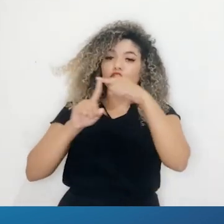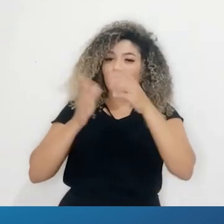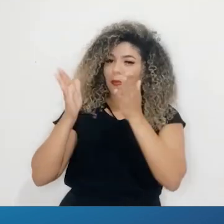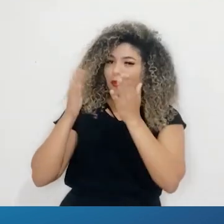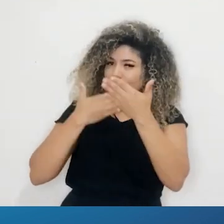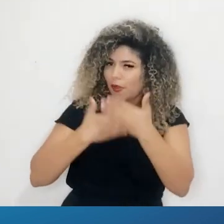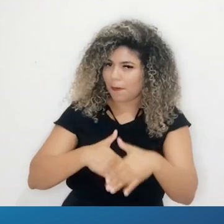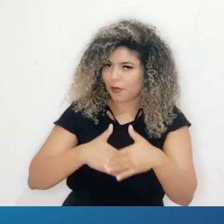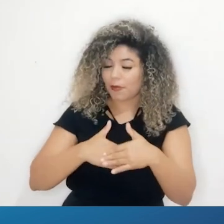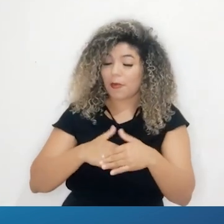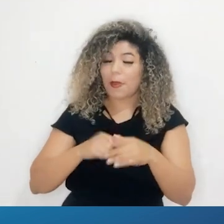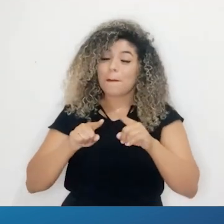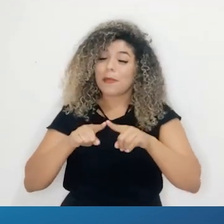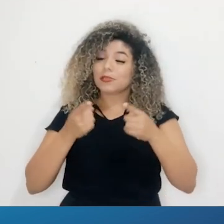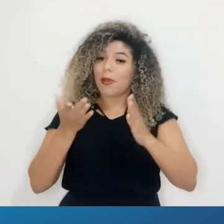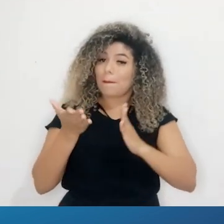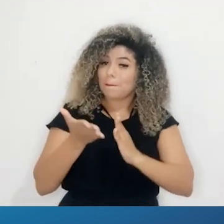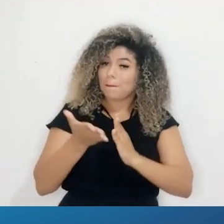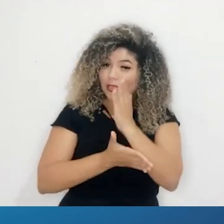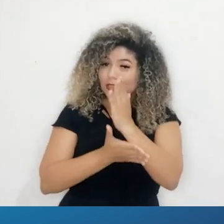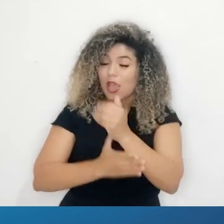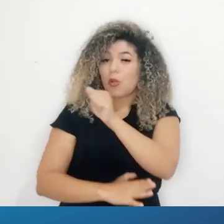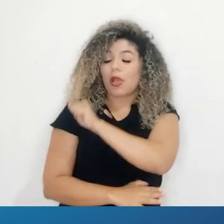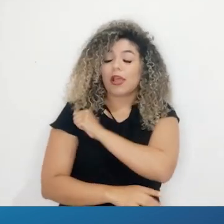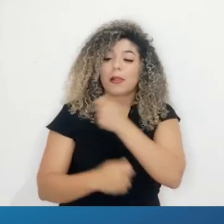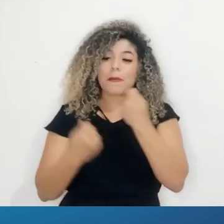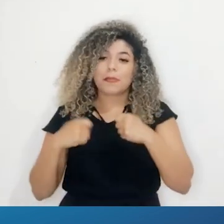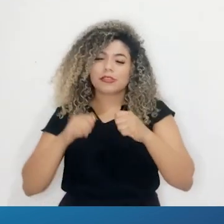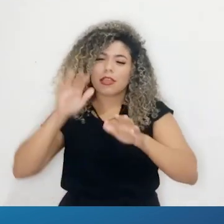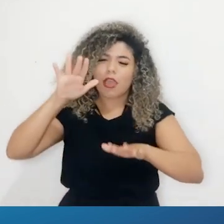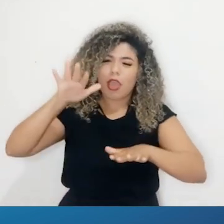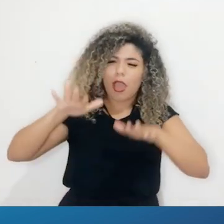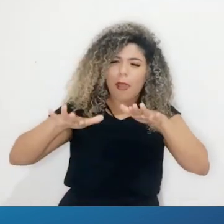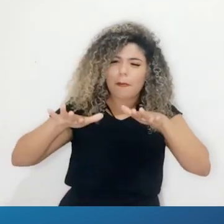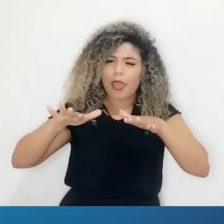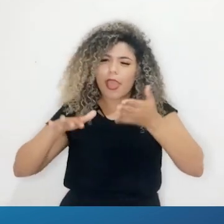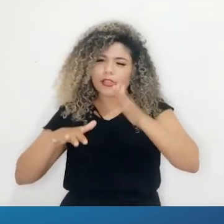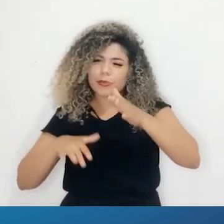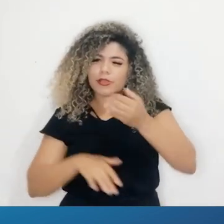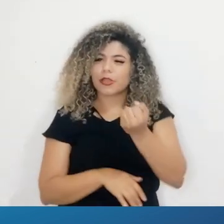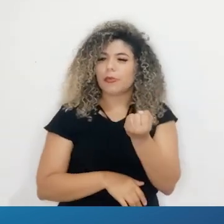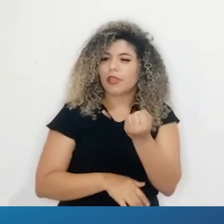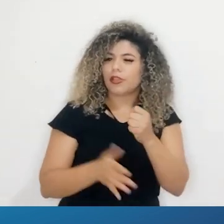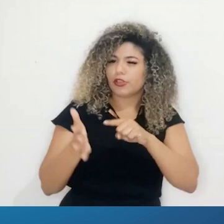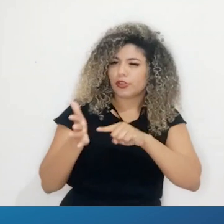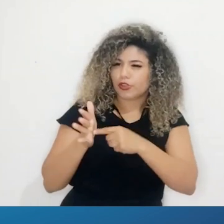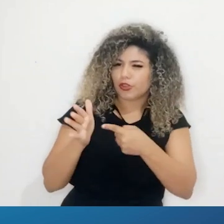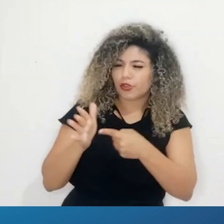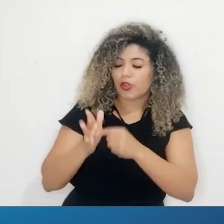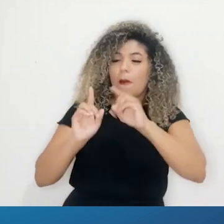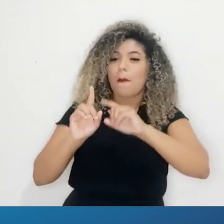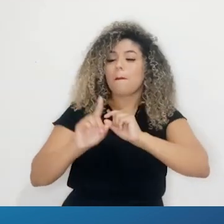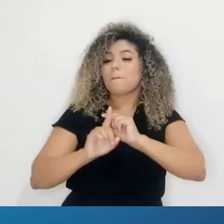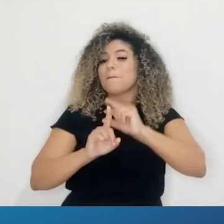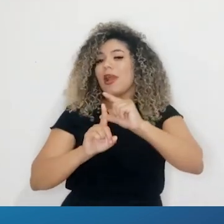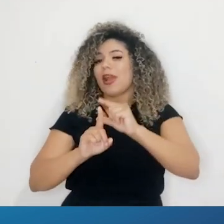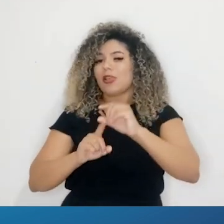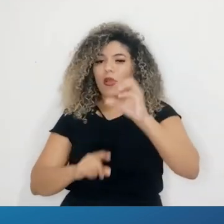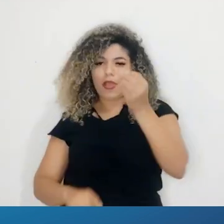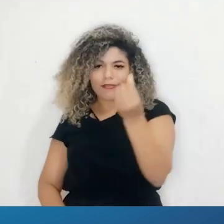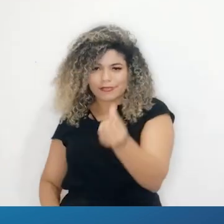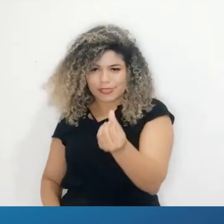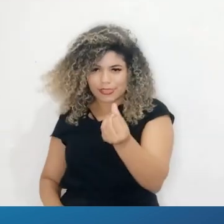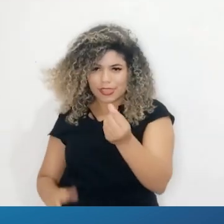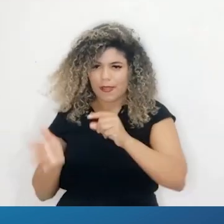que seja aprovado nesse curso o aluno deverá ter a média aritmética das notas das provas maior ou igual a